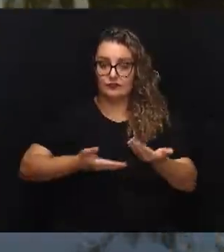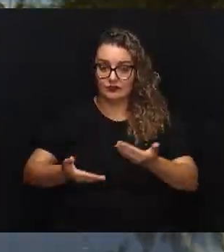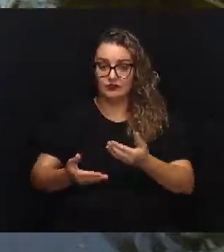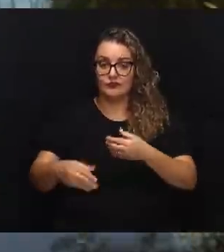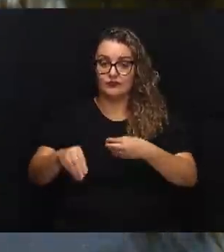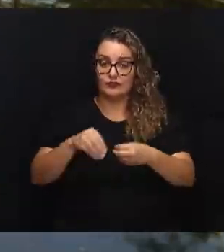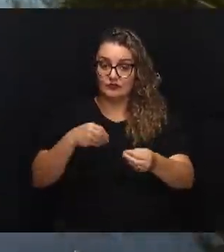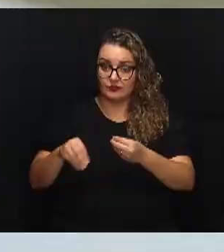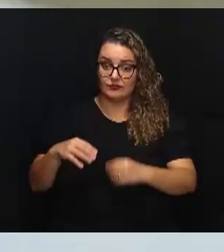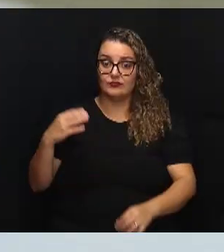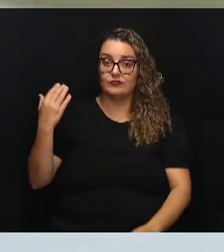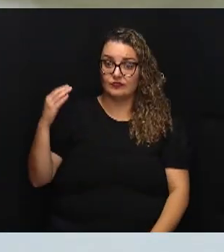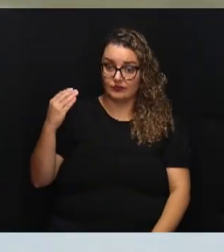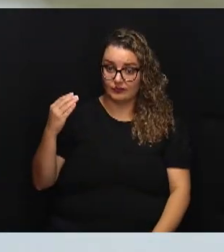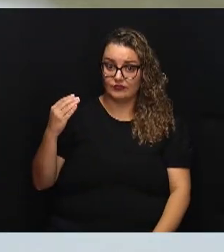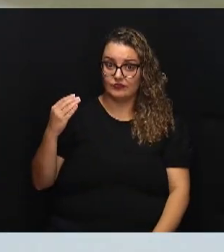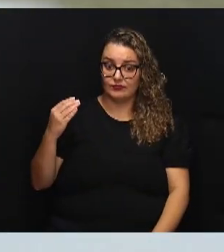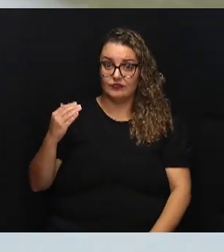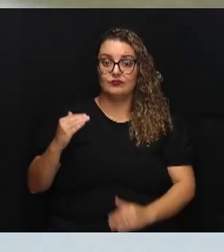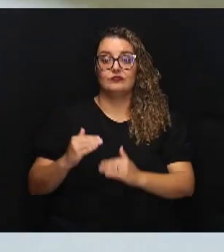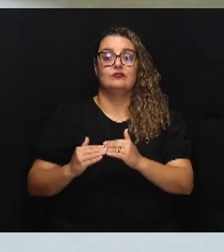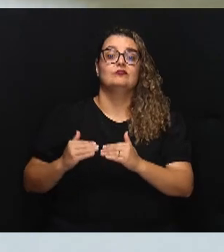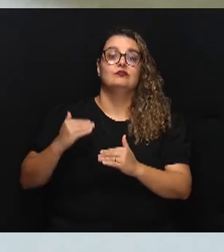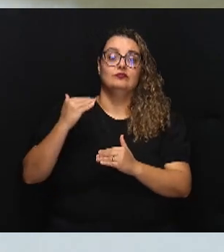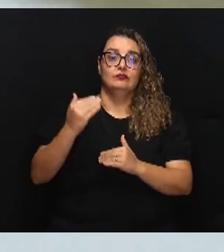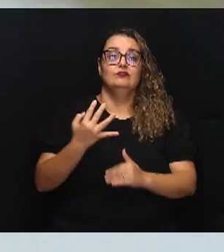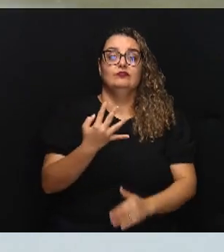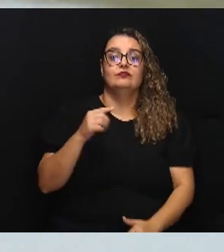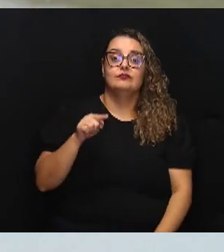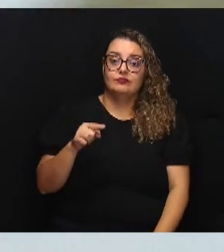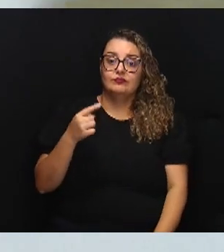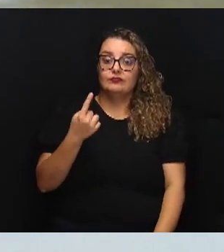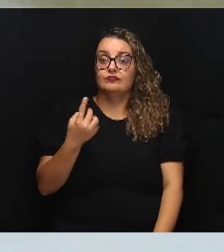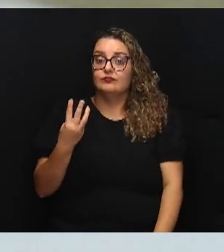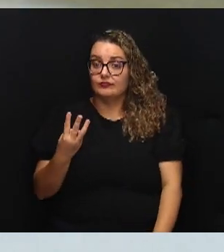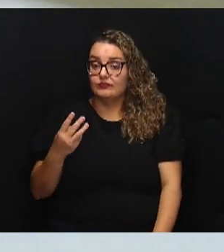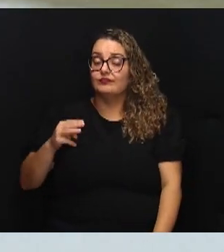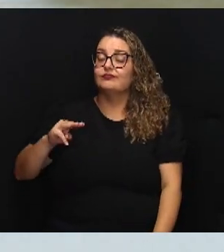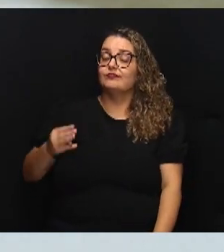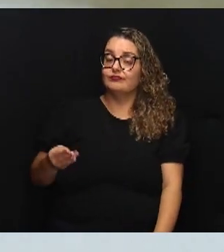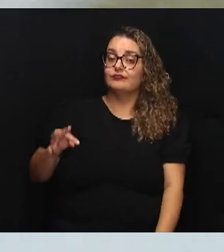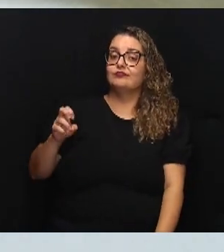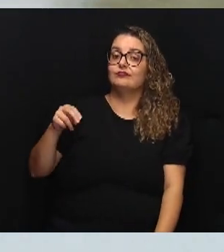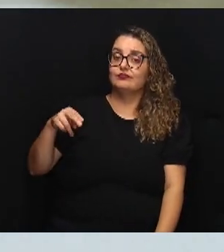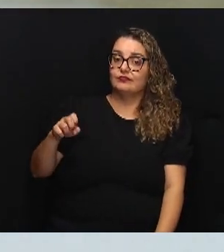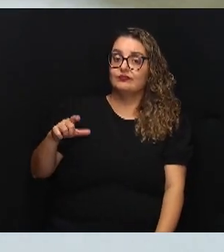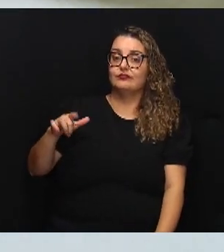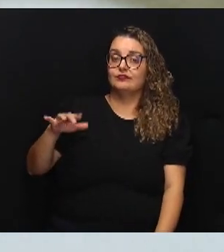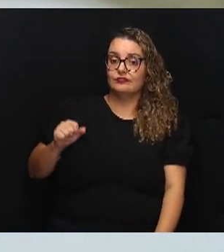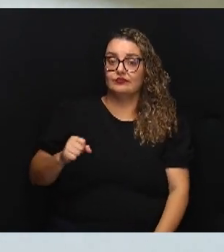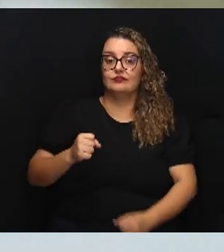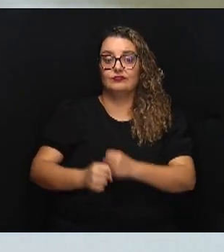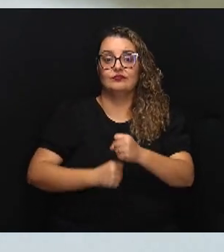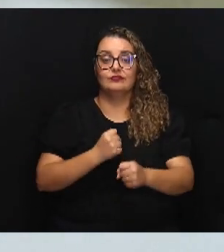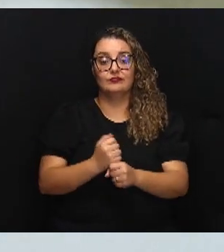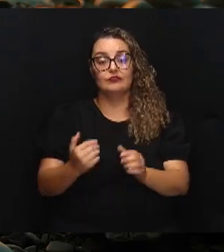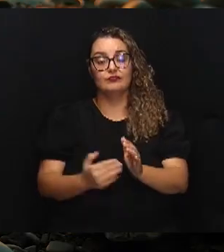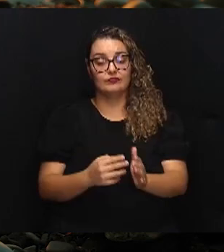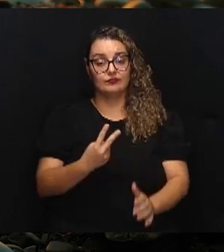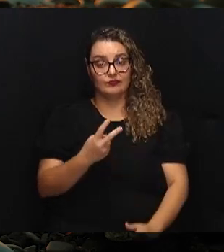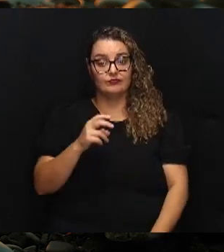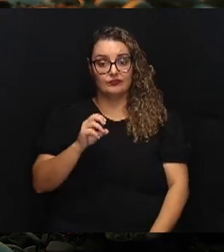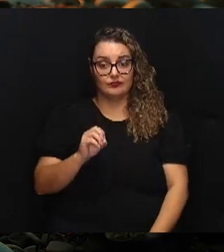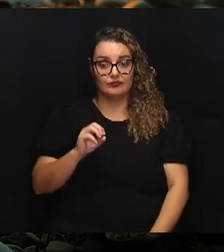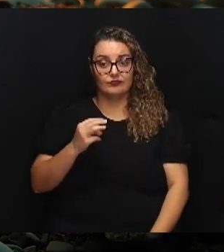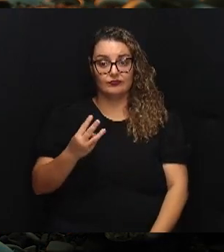plástico pela Coca-Cola deve ultrapassar 4,13 milhões de toneladas por ano até 2030.